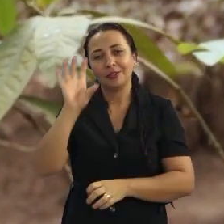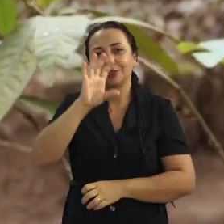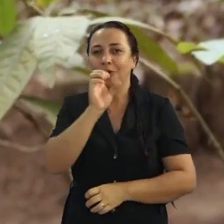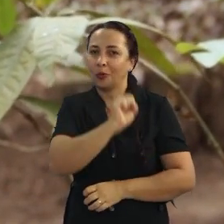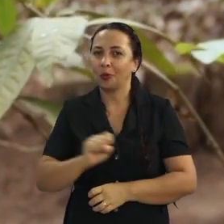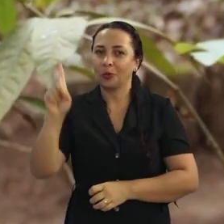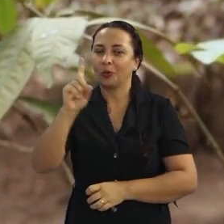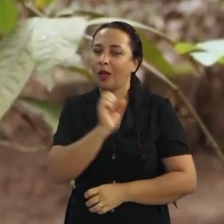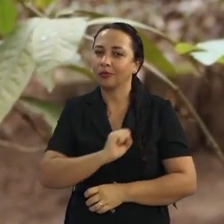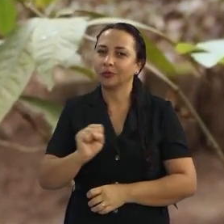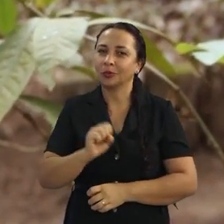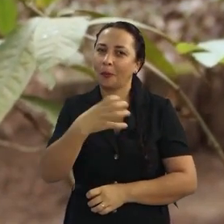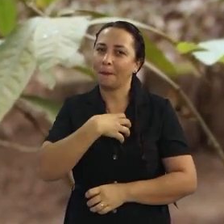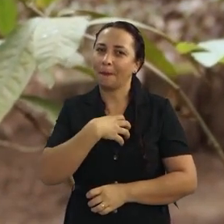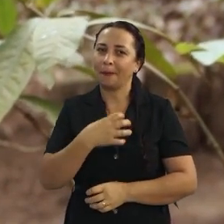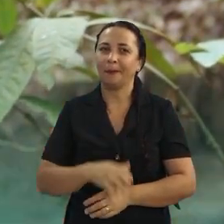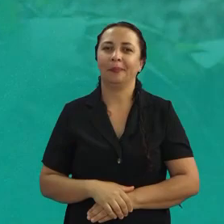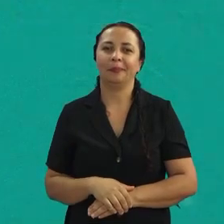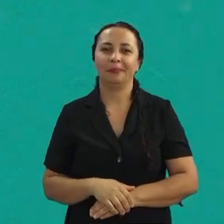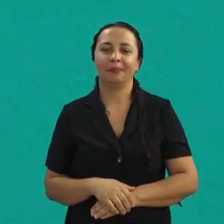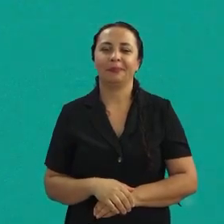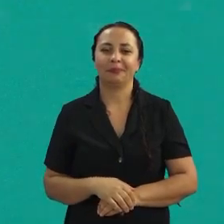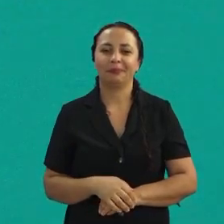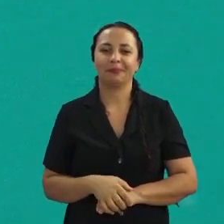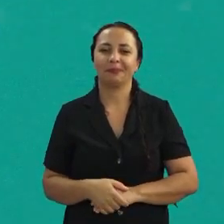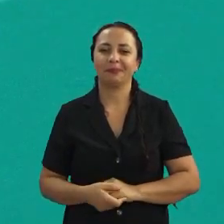do Sul e Sudoeste baianas